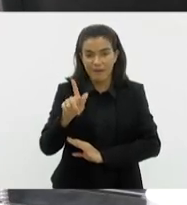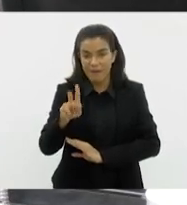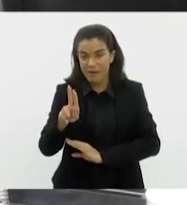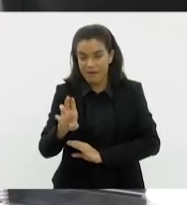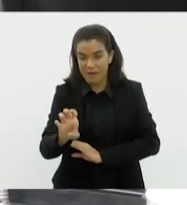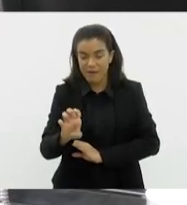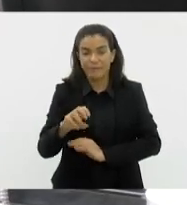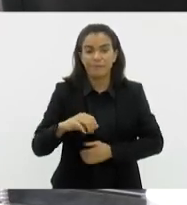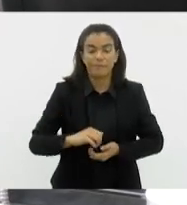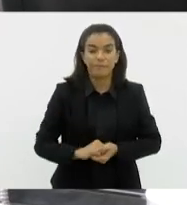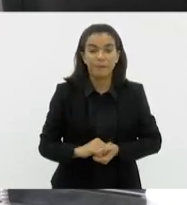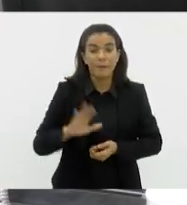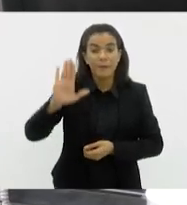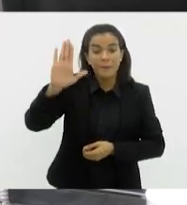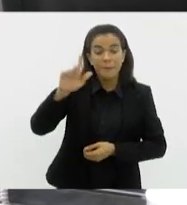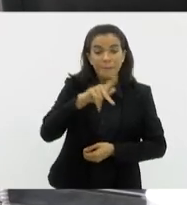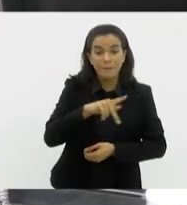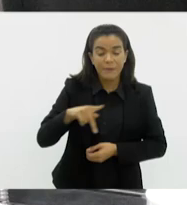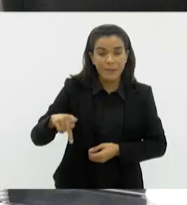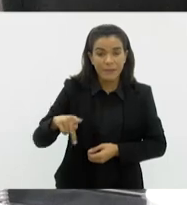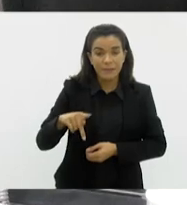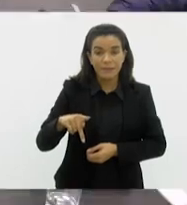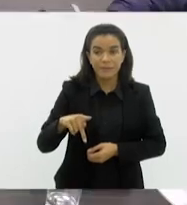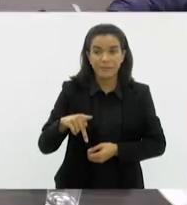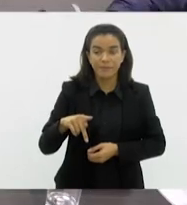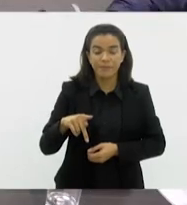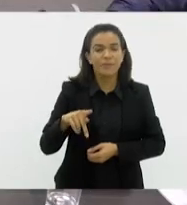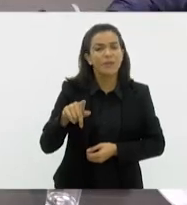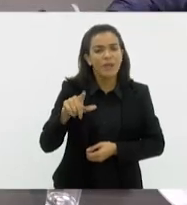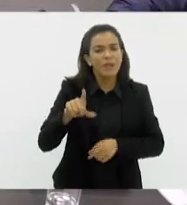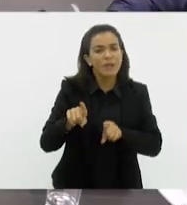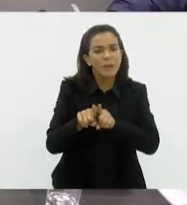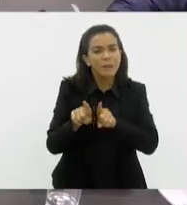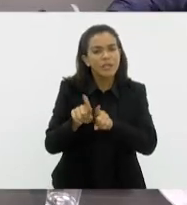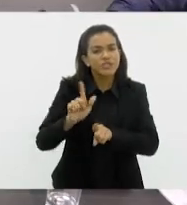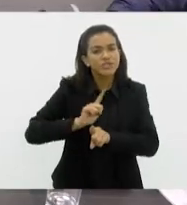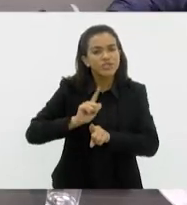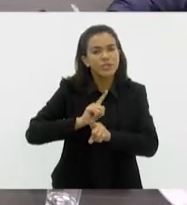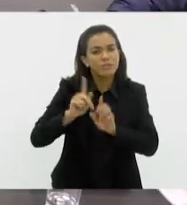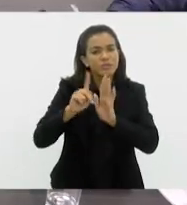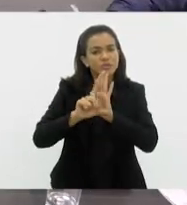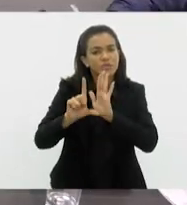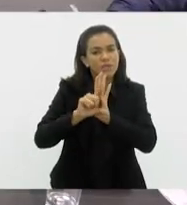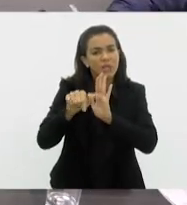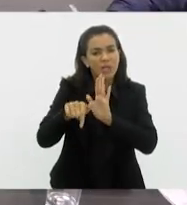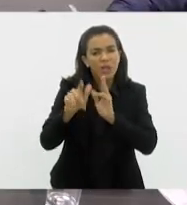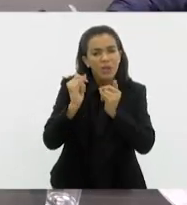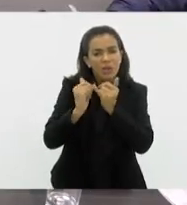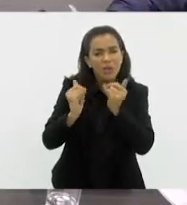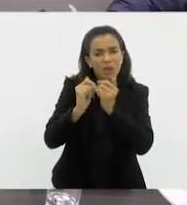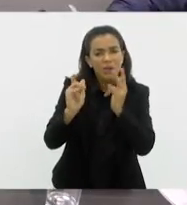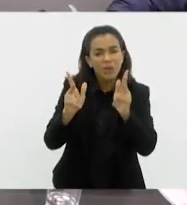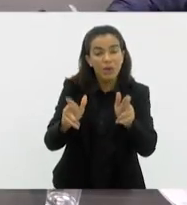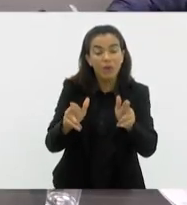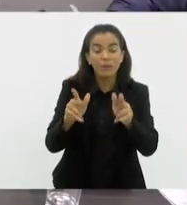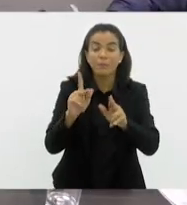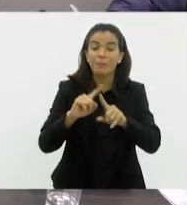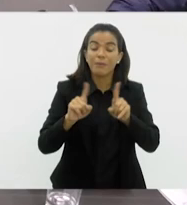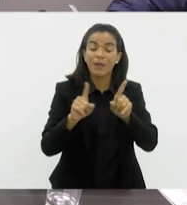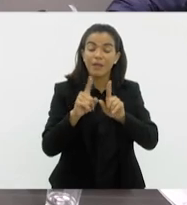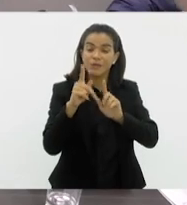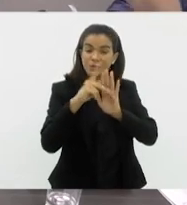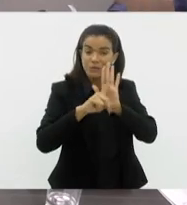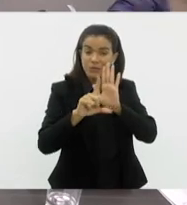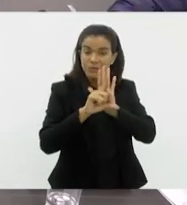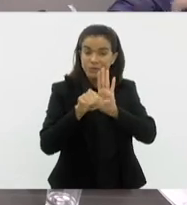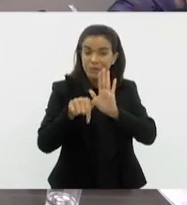Em discussão. Presidente, para discutir, o deputado Márcio deputado... Alberto, não tinha também um projeto dessa natureza? Me parece que sim, mas o projeto do deputado